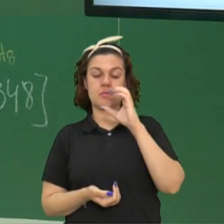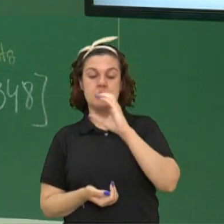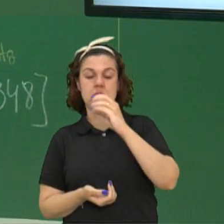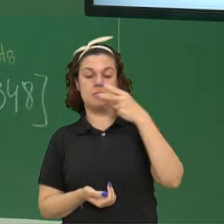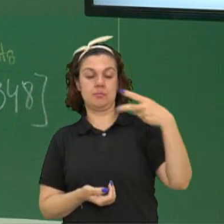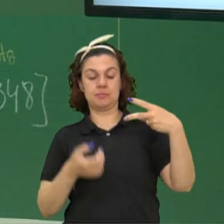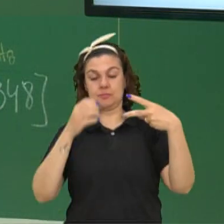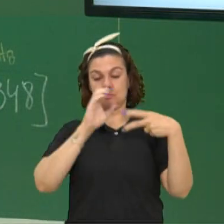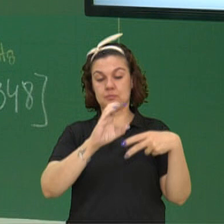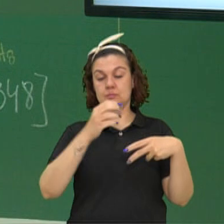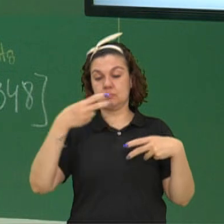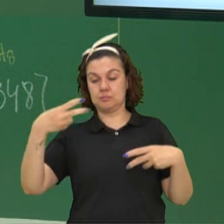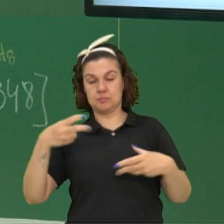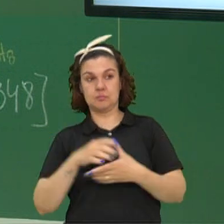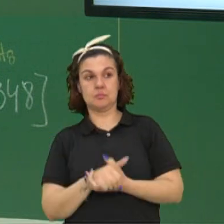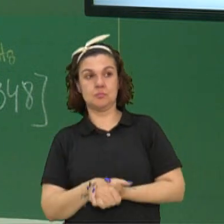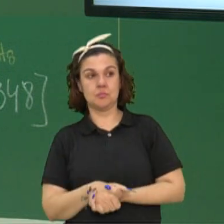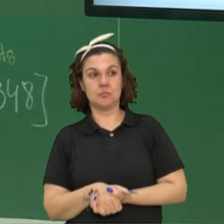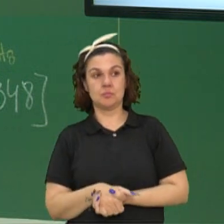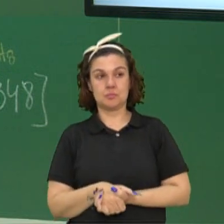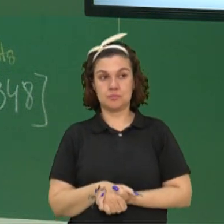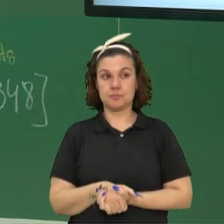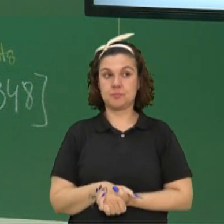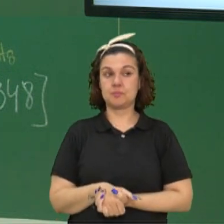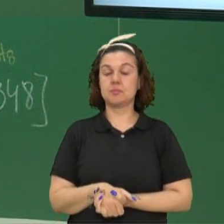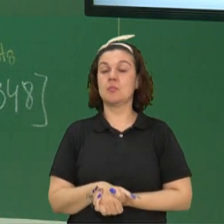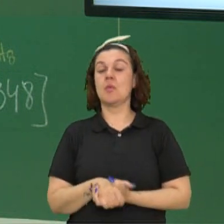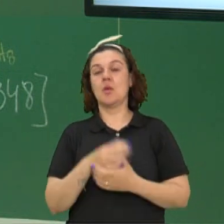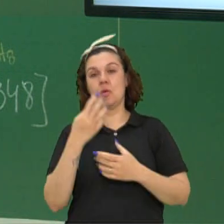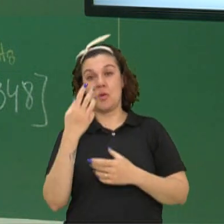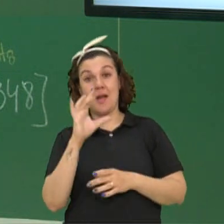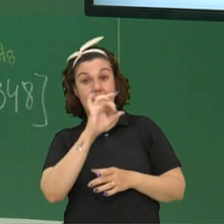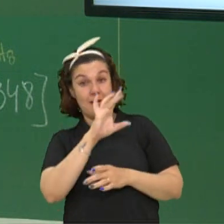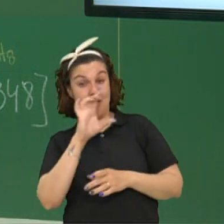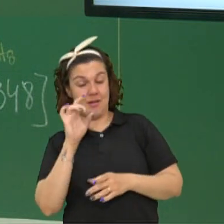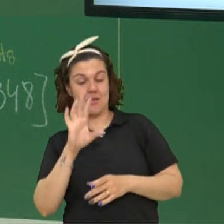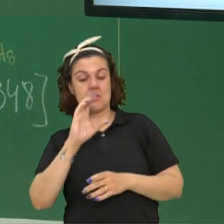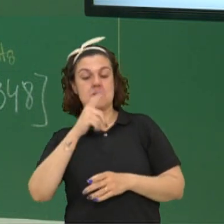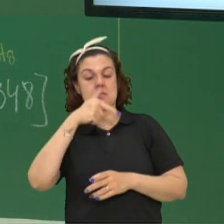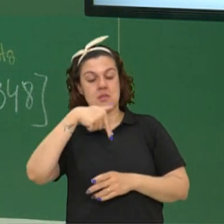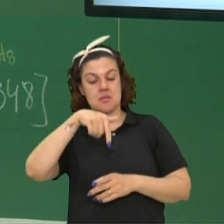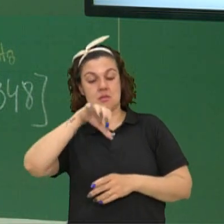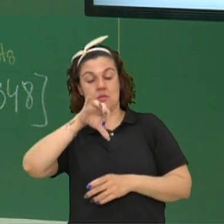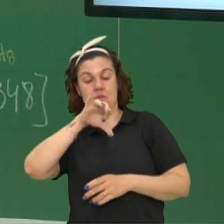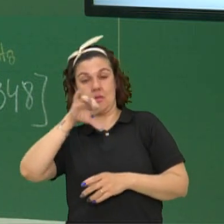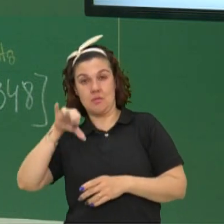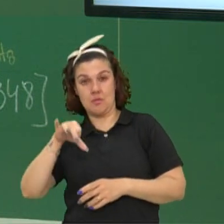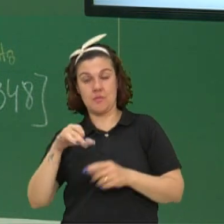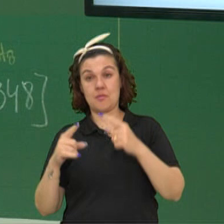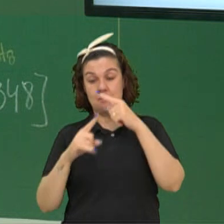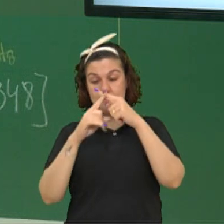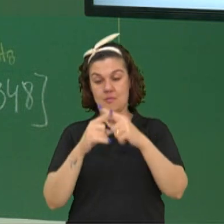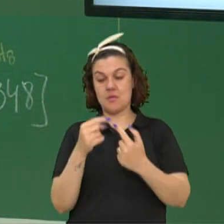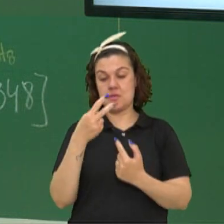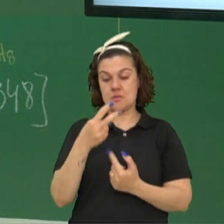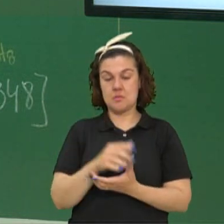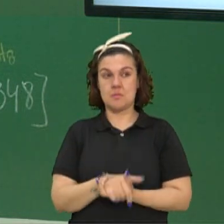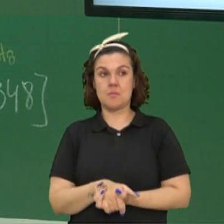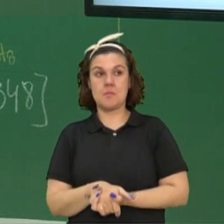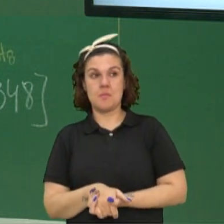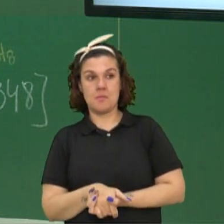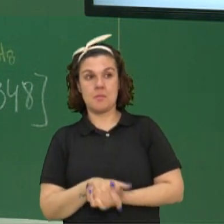entre carbono e oxigênio. Cada uma delas vale 799 vezes 2,